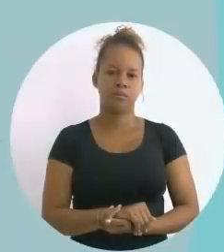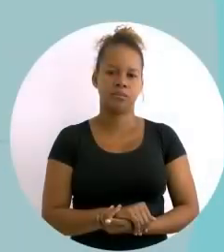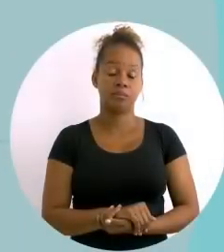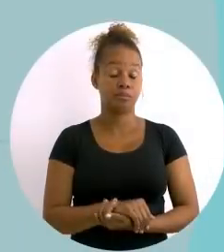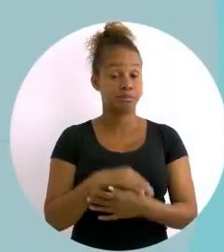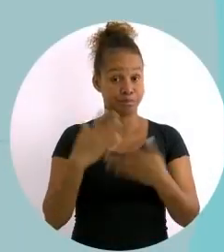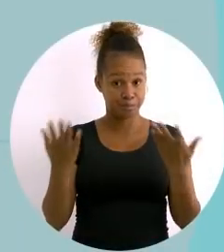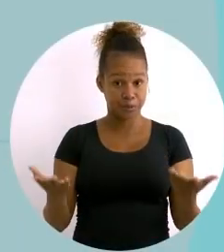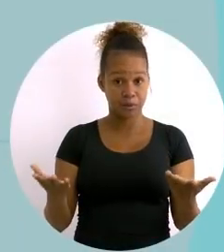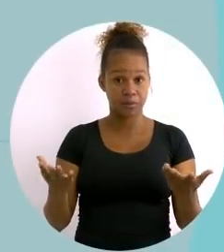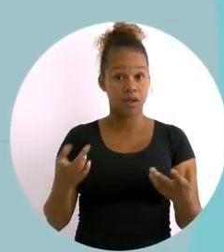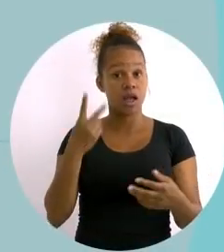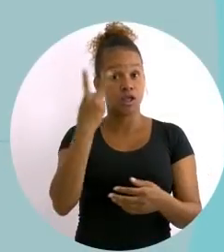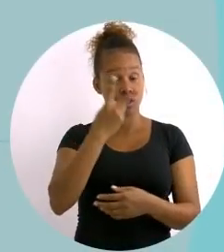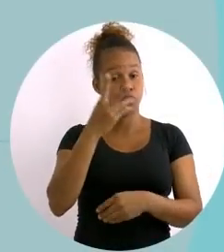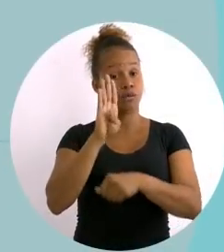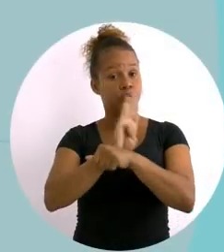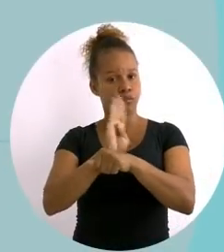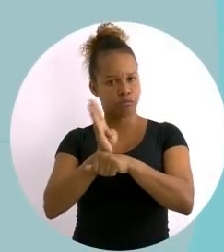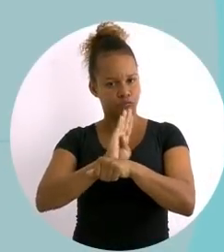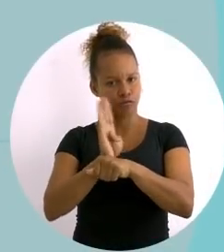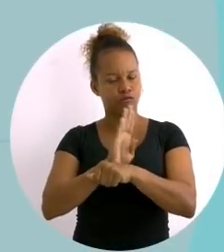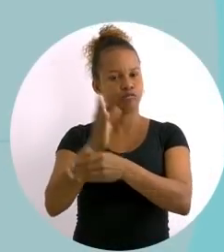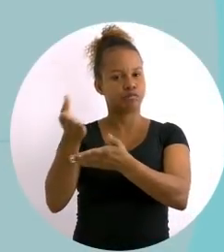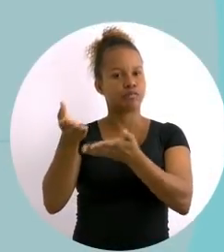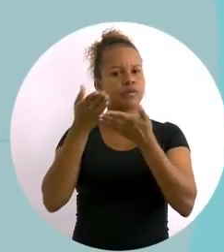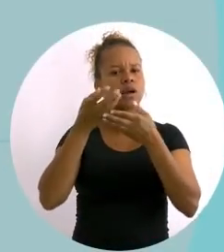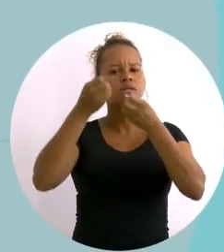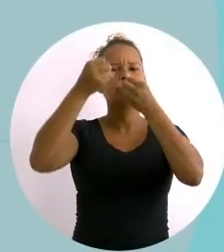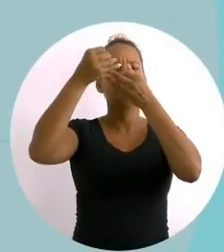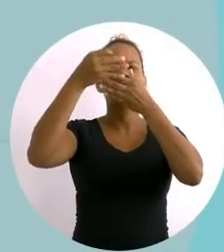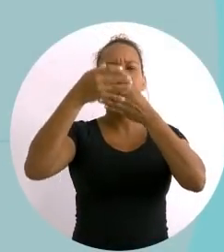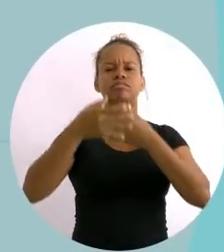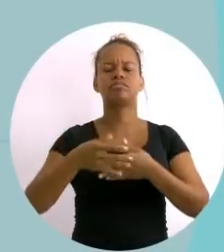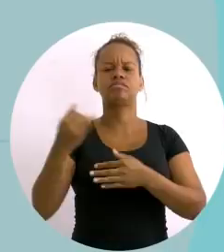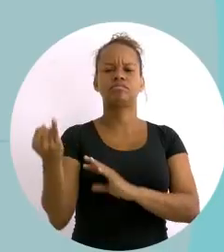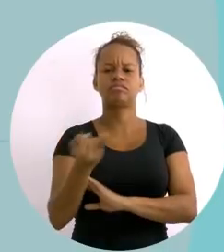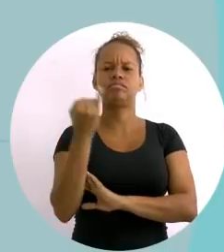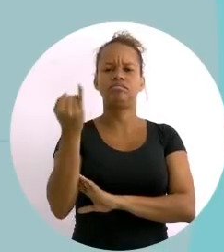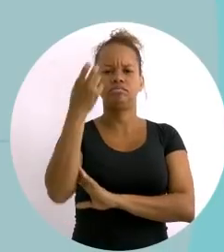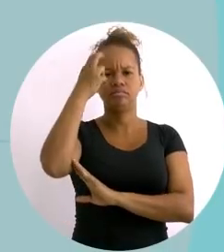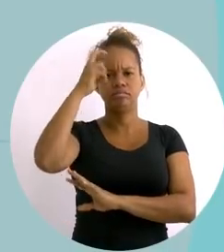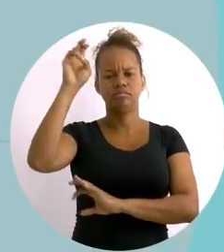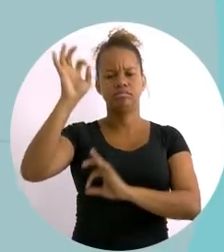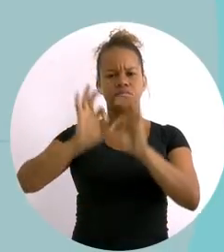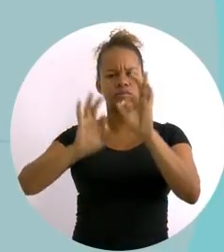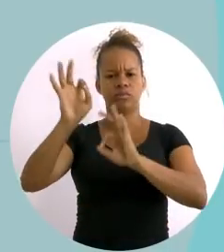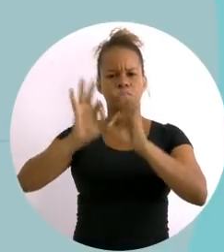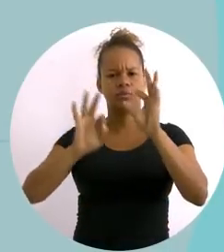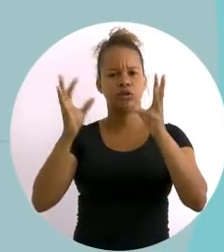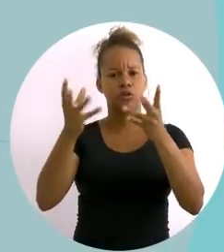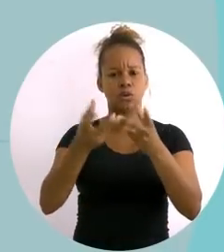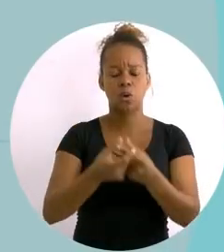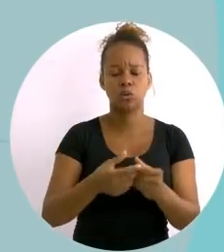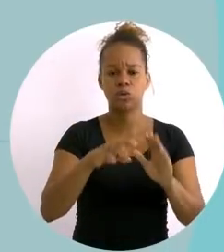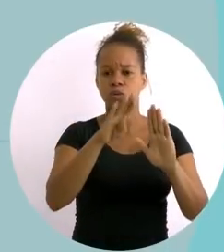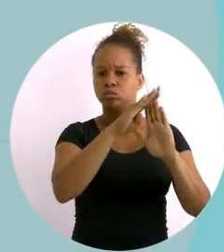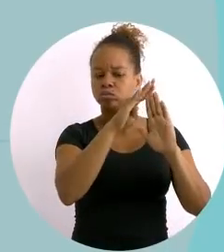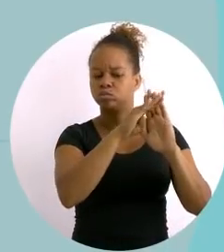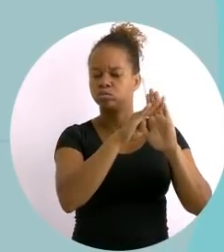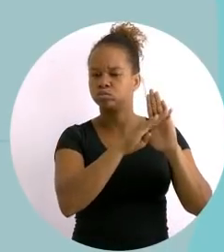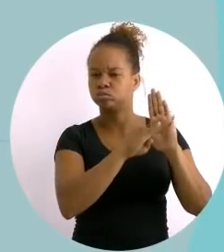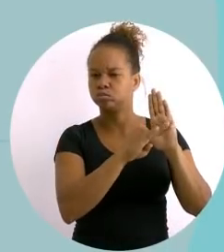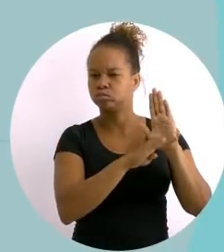Pois bem, pessoal, esse segundo vídeo ele traz um relato da importância da cultura organizacional, todos os seus